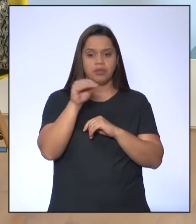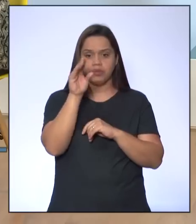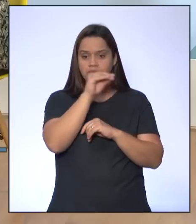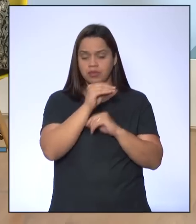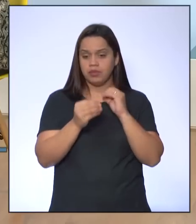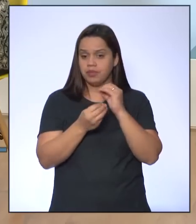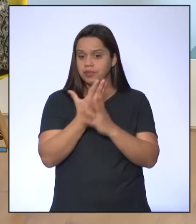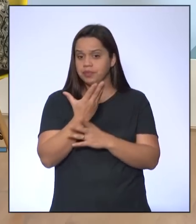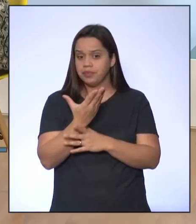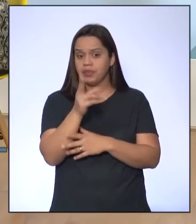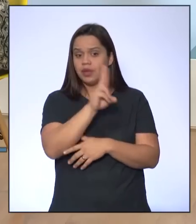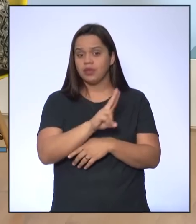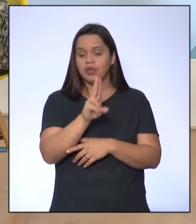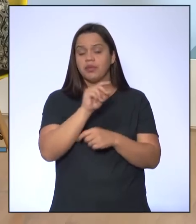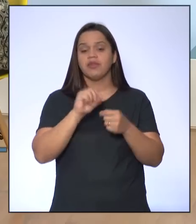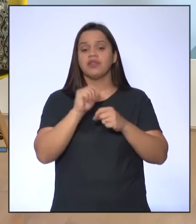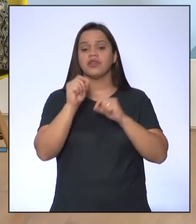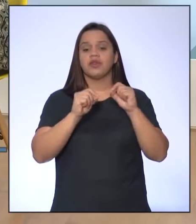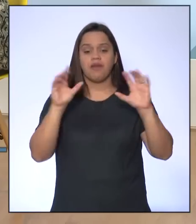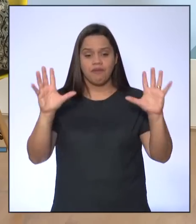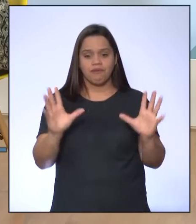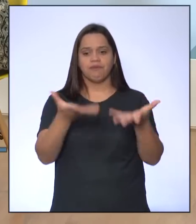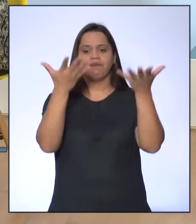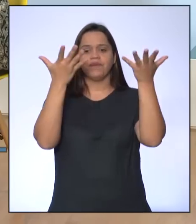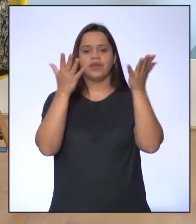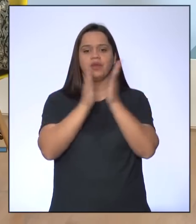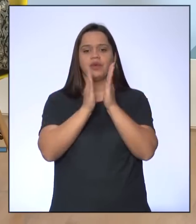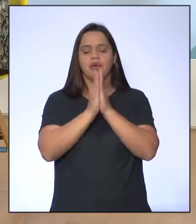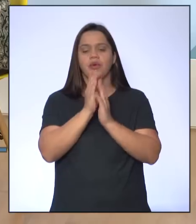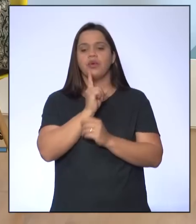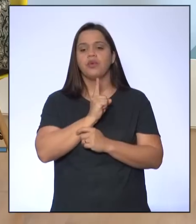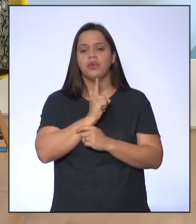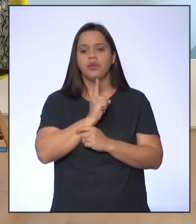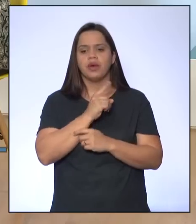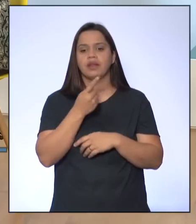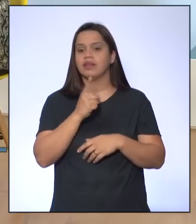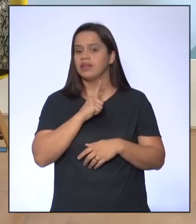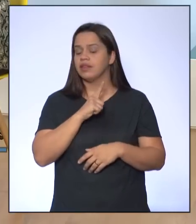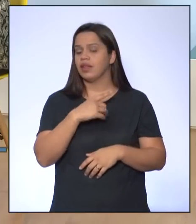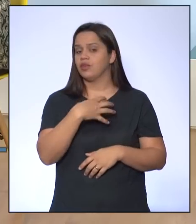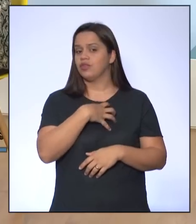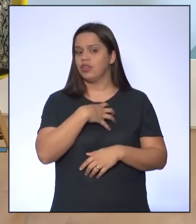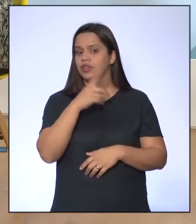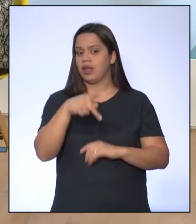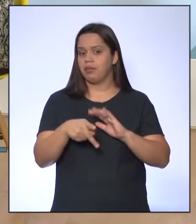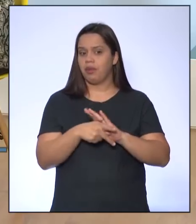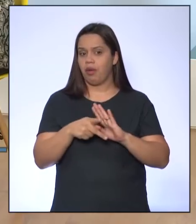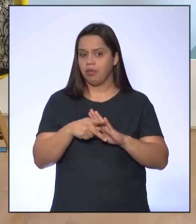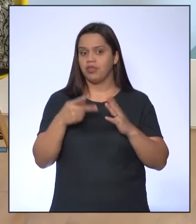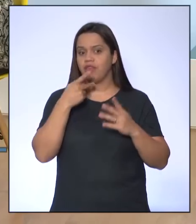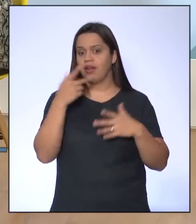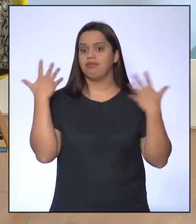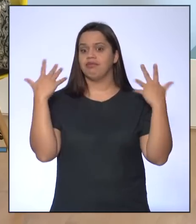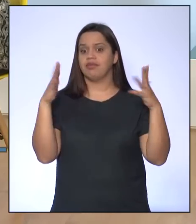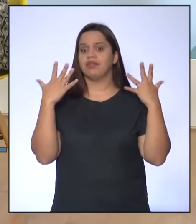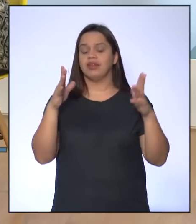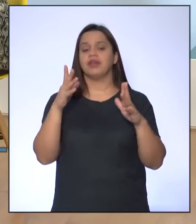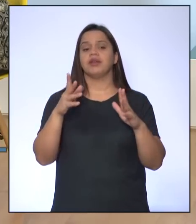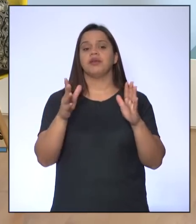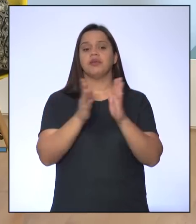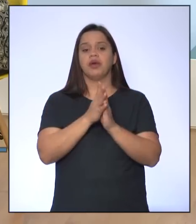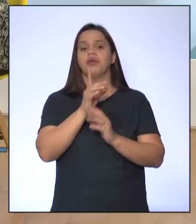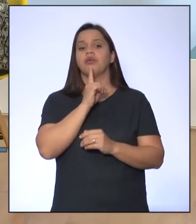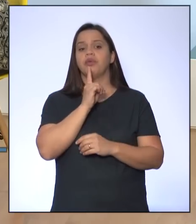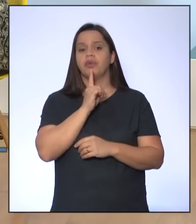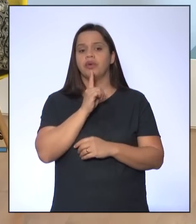utilizamos para celebrar aí o nosso aniversário. Tem um jeito que nós fazemos que celebra o nosso aniversário. Sim. Ainda